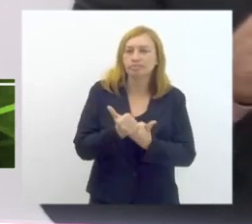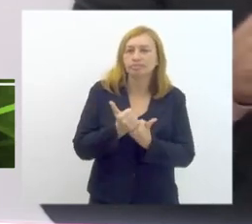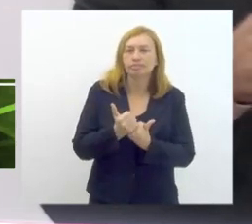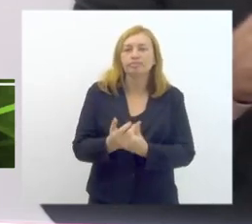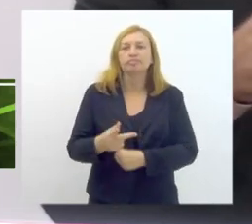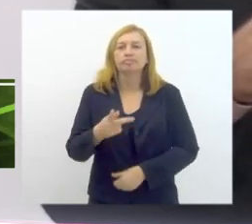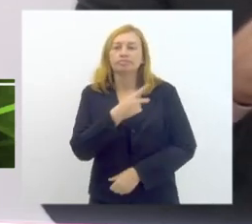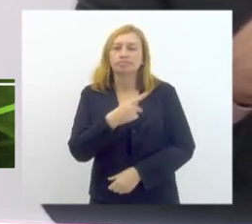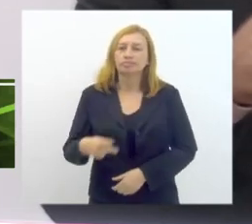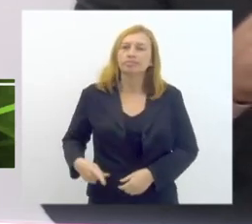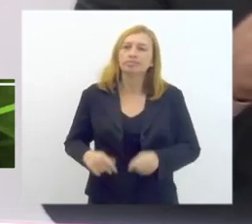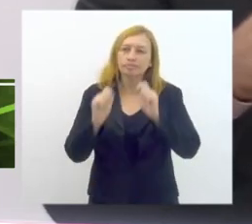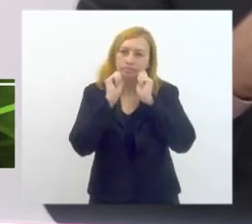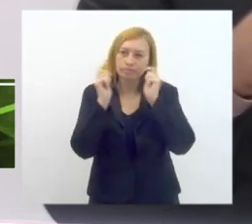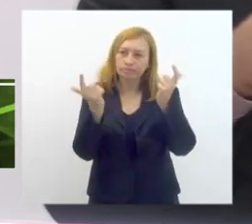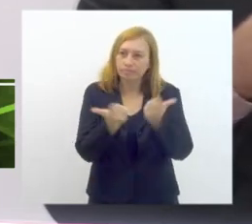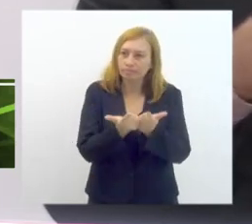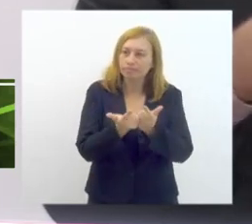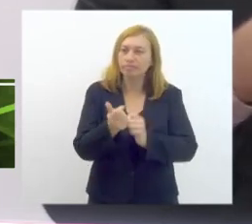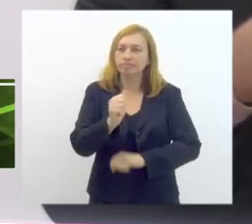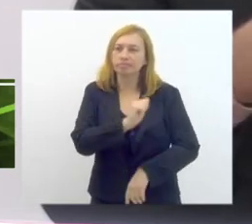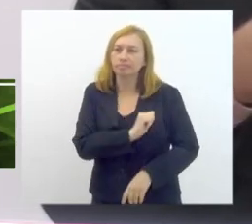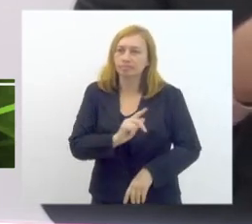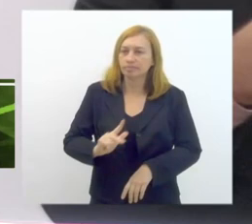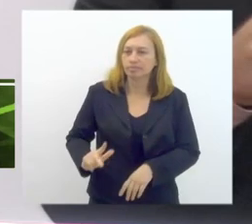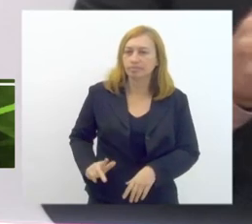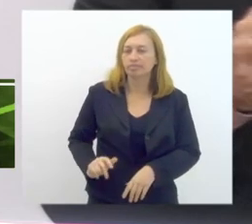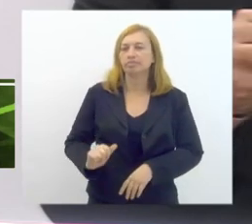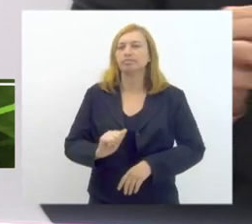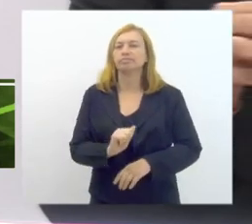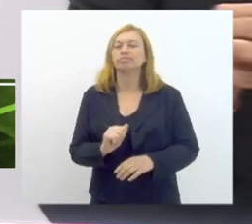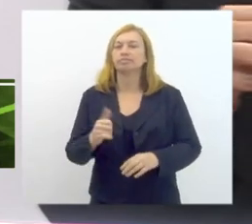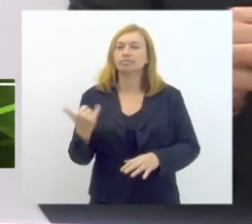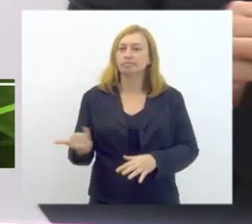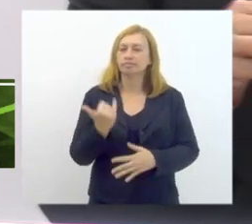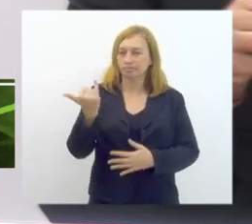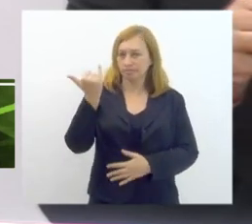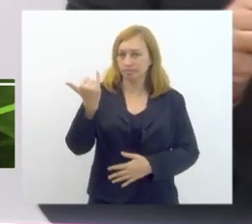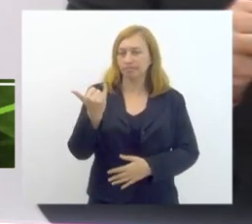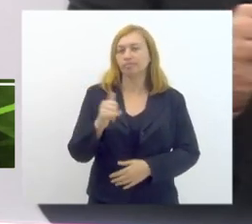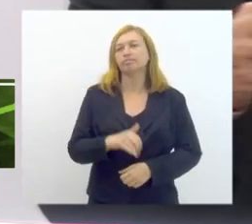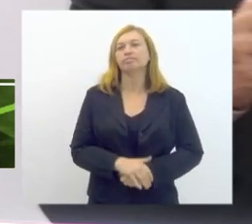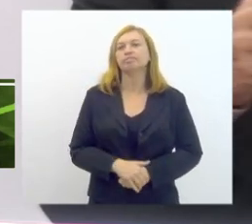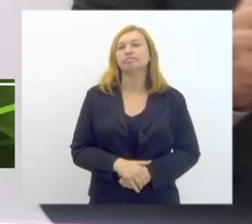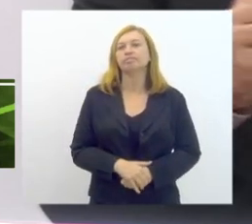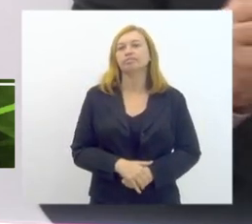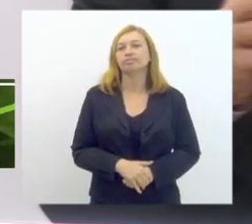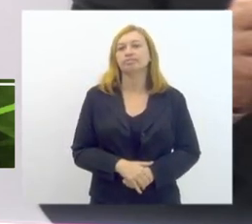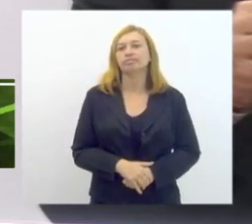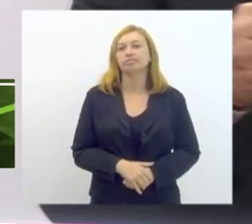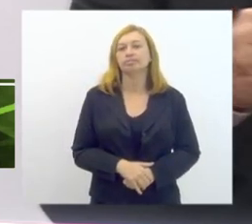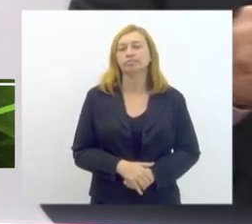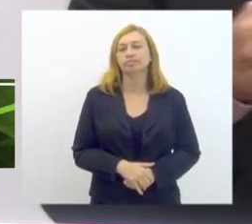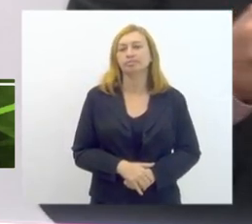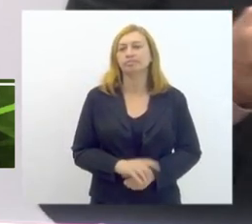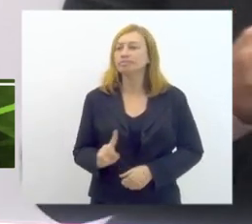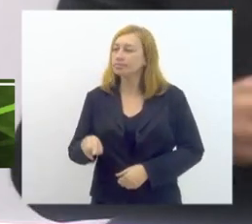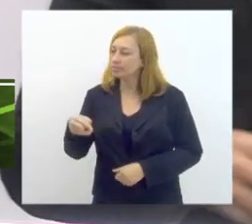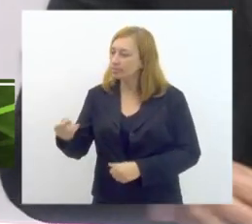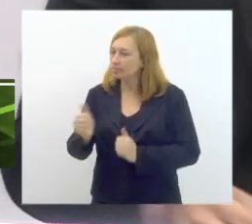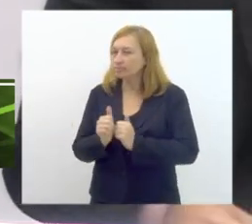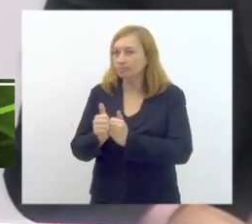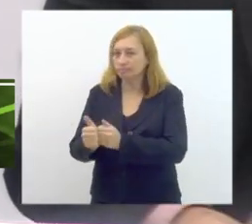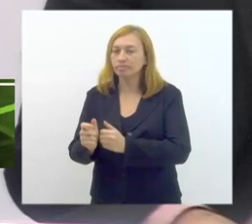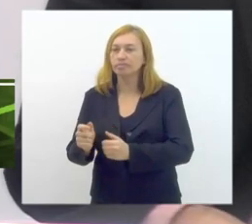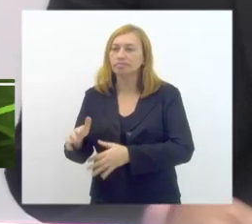nosso presidente André Ciliano, tem sido incondicional, inclusive com ajuda em outros segmentos,